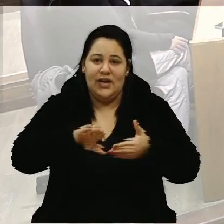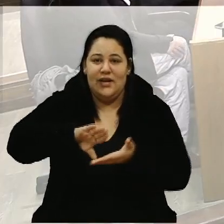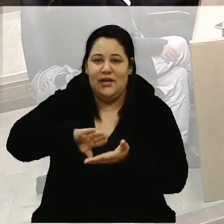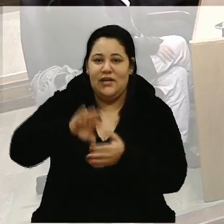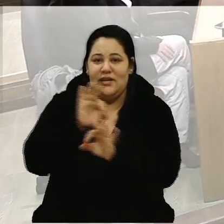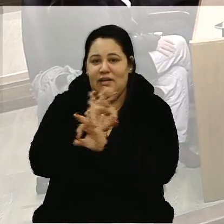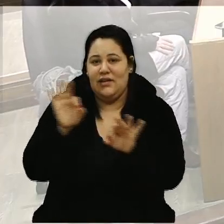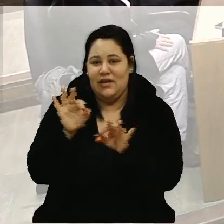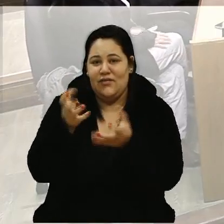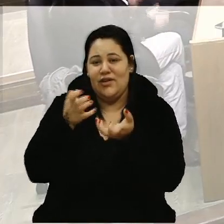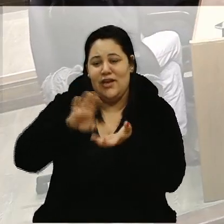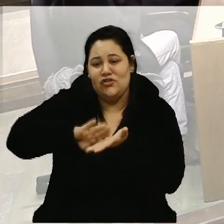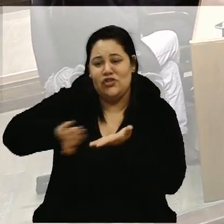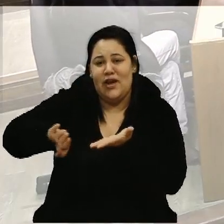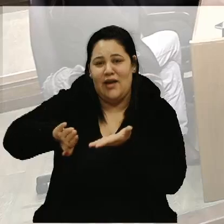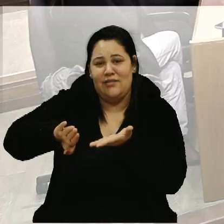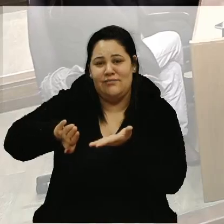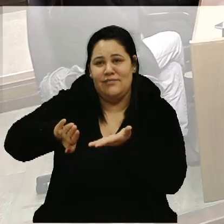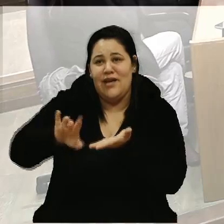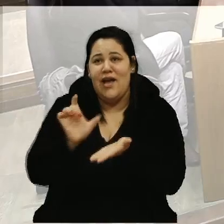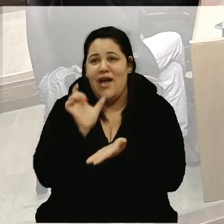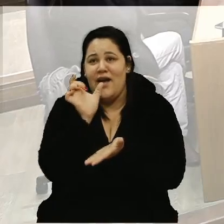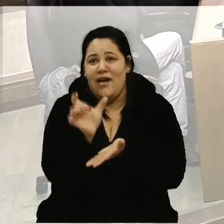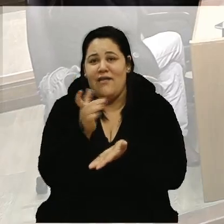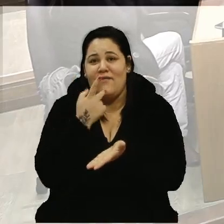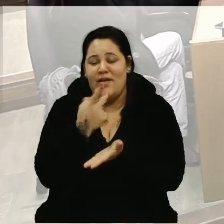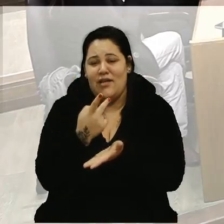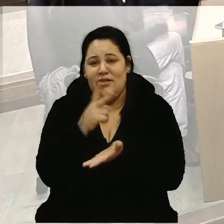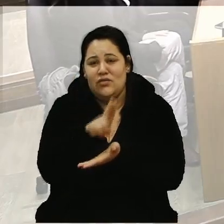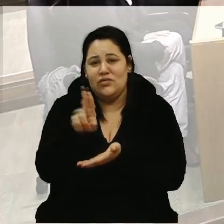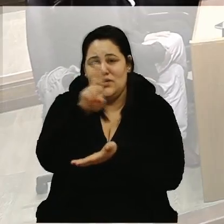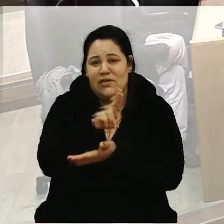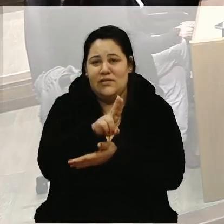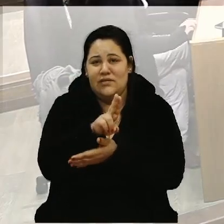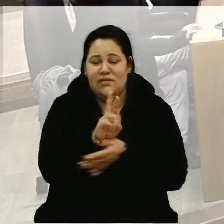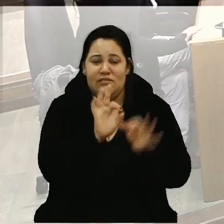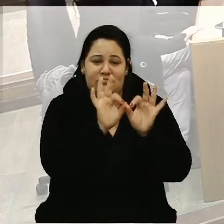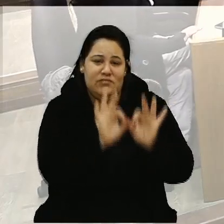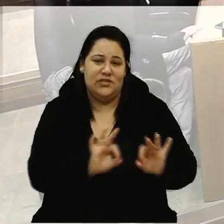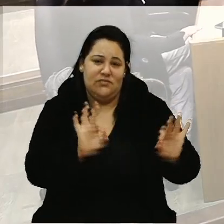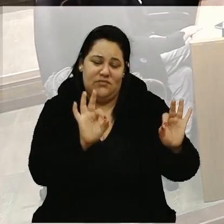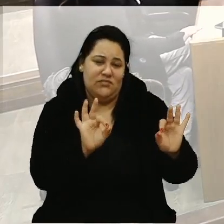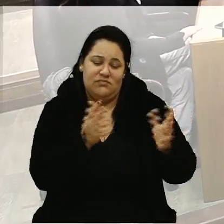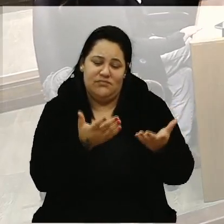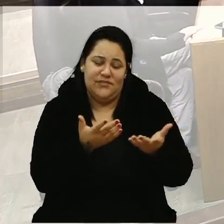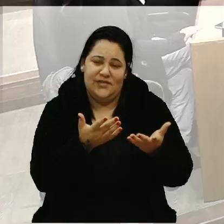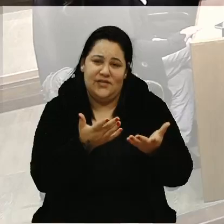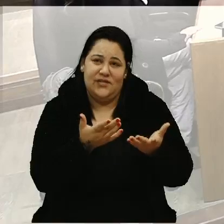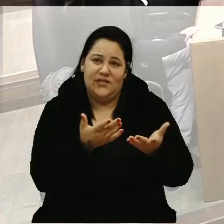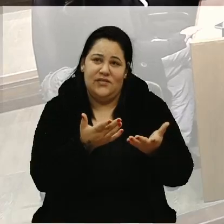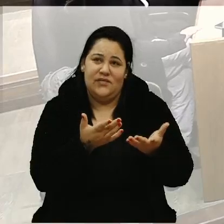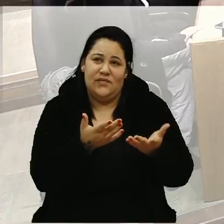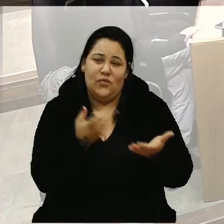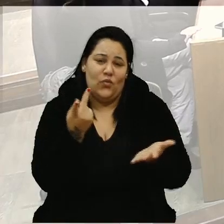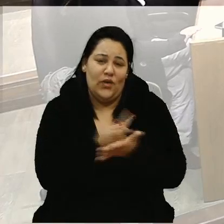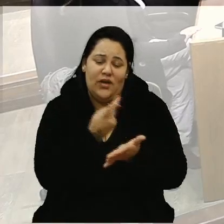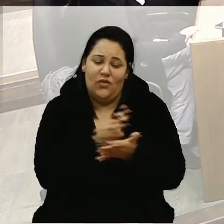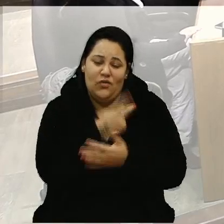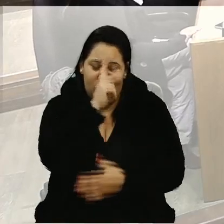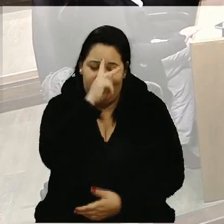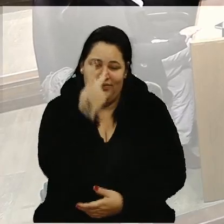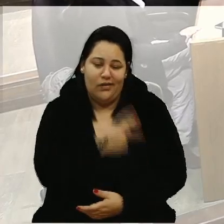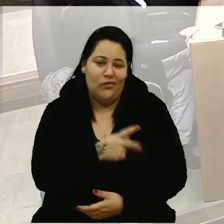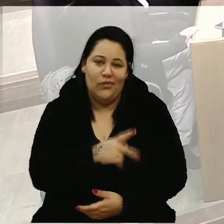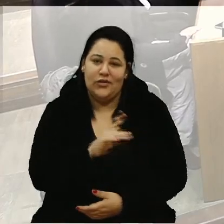anais a expressão que eu falei antes, né? Que é simplesmente uma coisa que vem um erro automático, né? Que